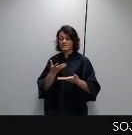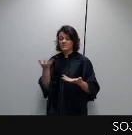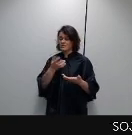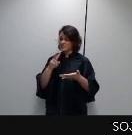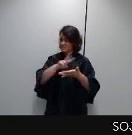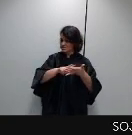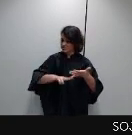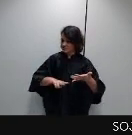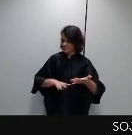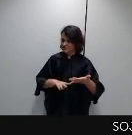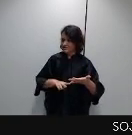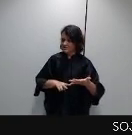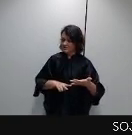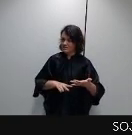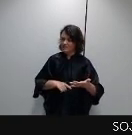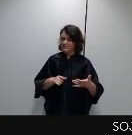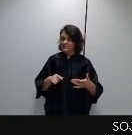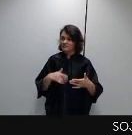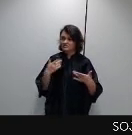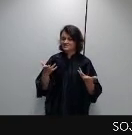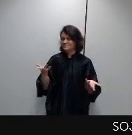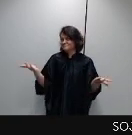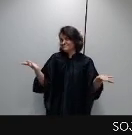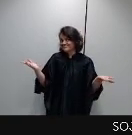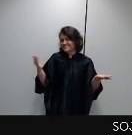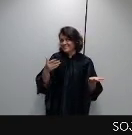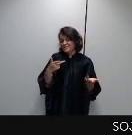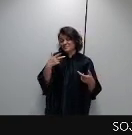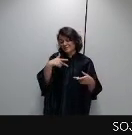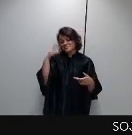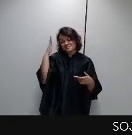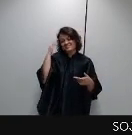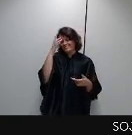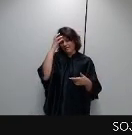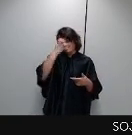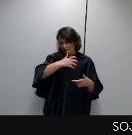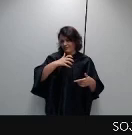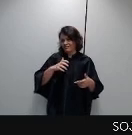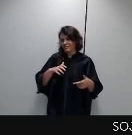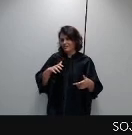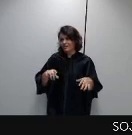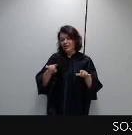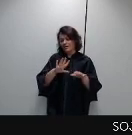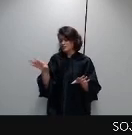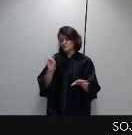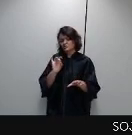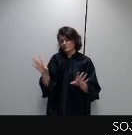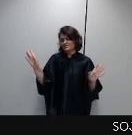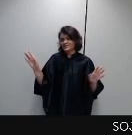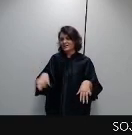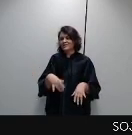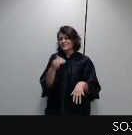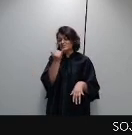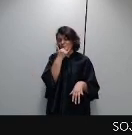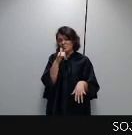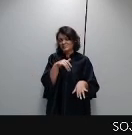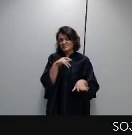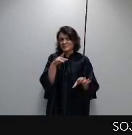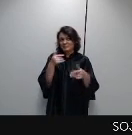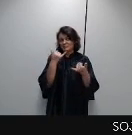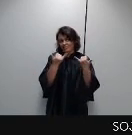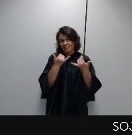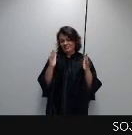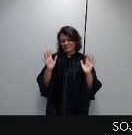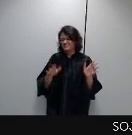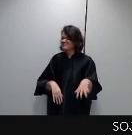o que compreende tudo isso é uma coisa muito séria mas é só isso desculpe-nos ele não me acho que é